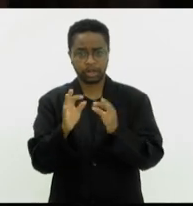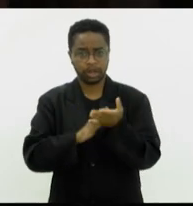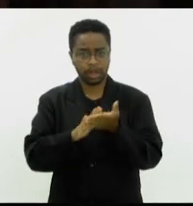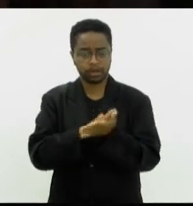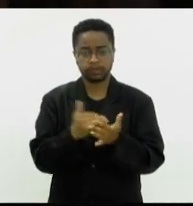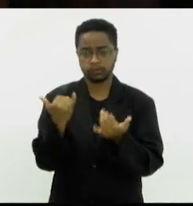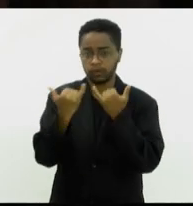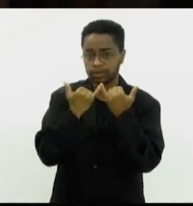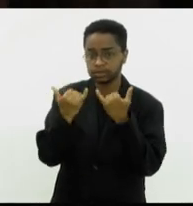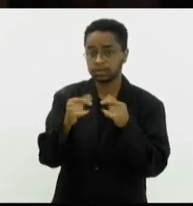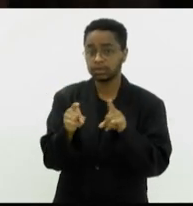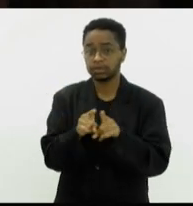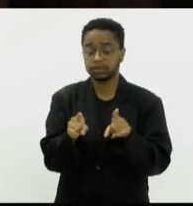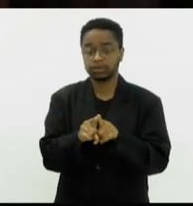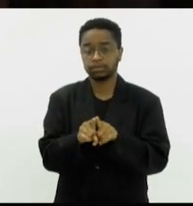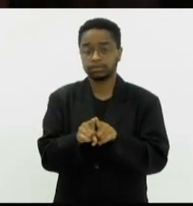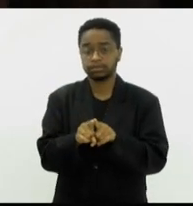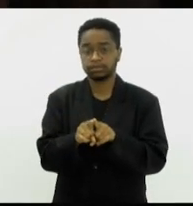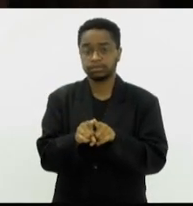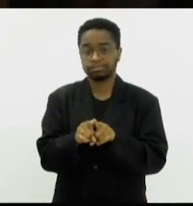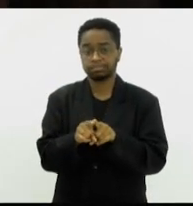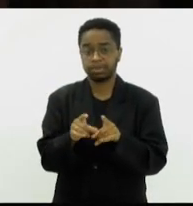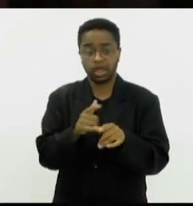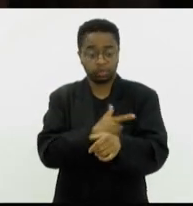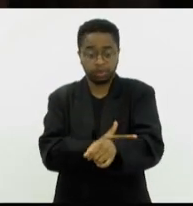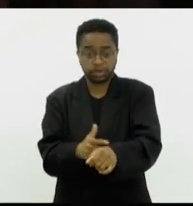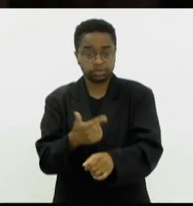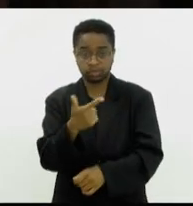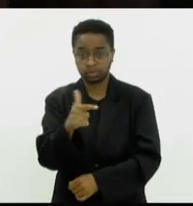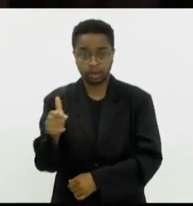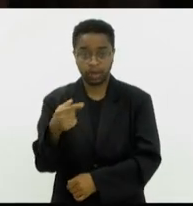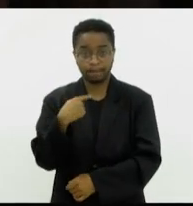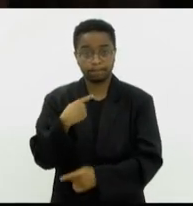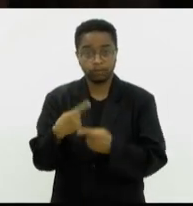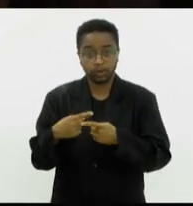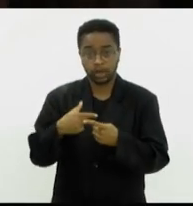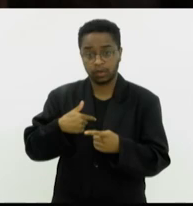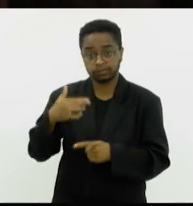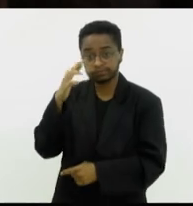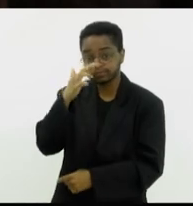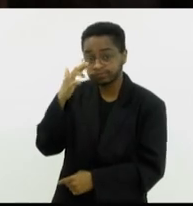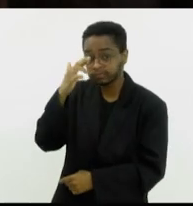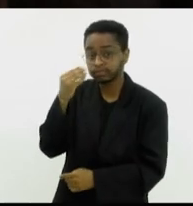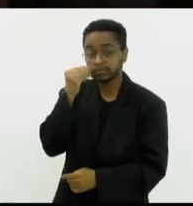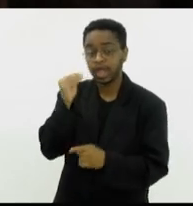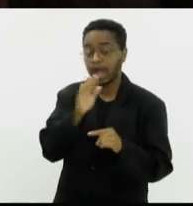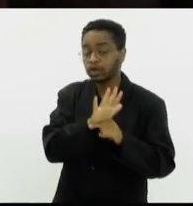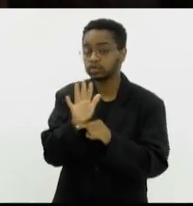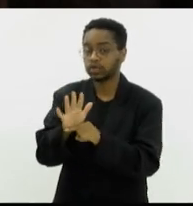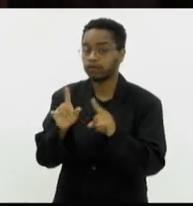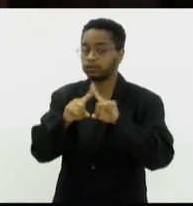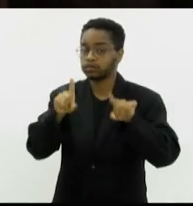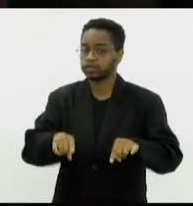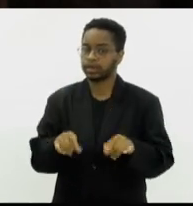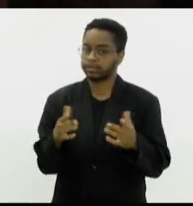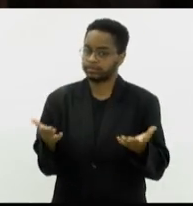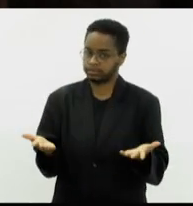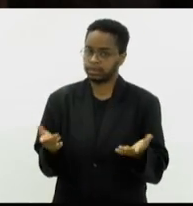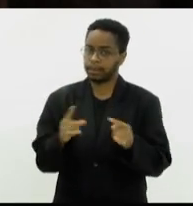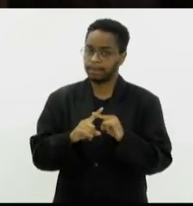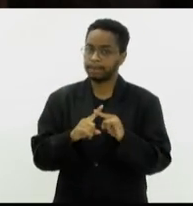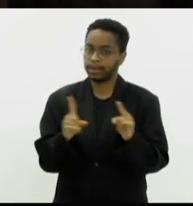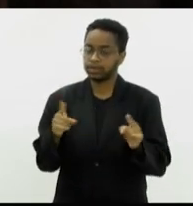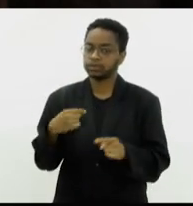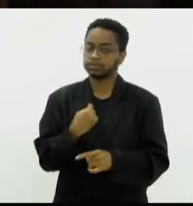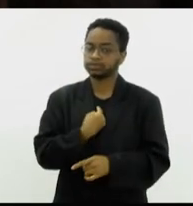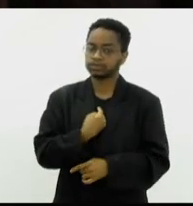e simplesmente não ser cordial porque eu fui para fiscalizar para o servidor Mas enfim iremos encaminhar uma